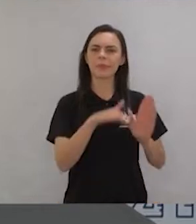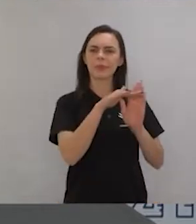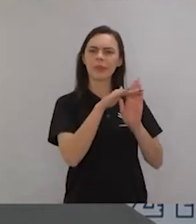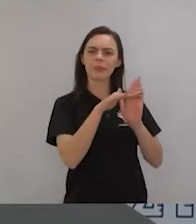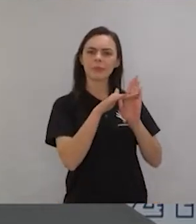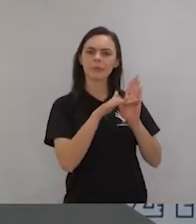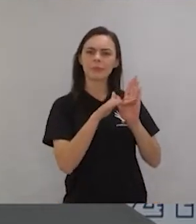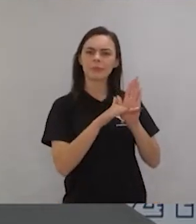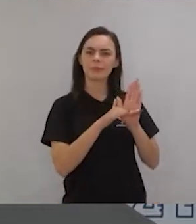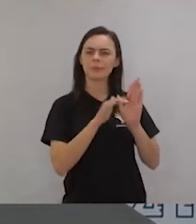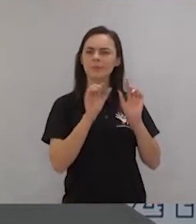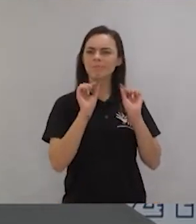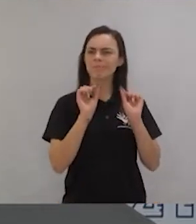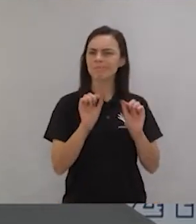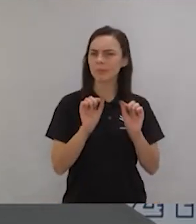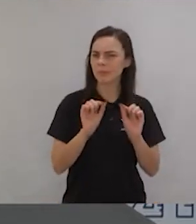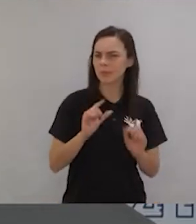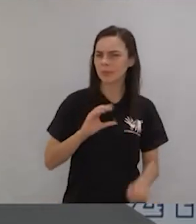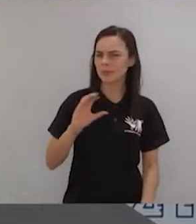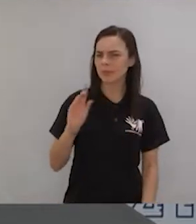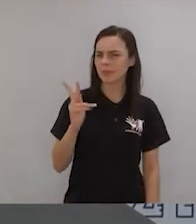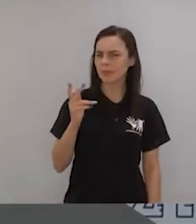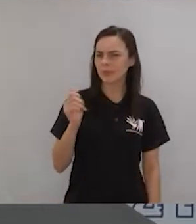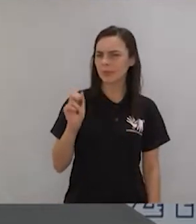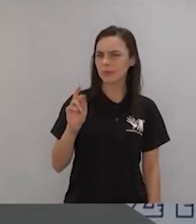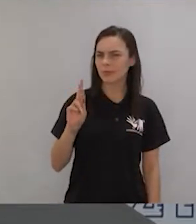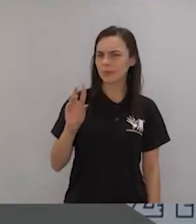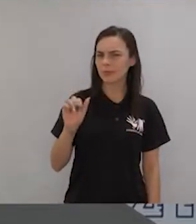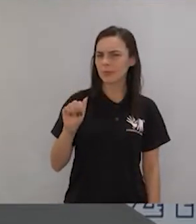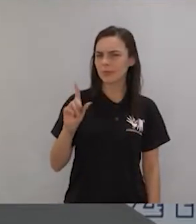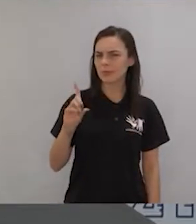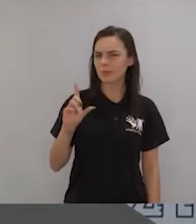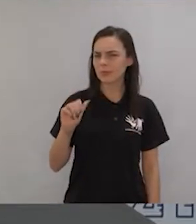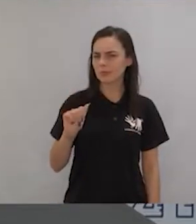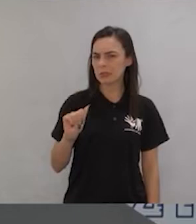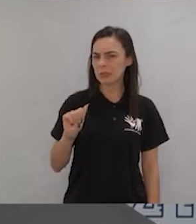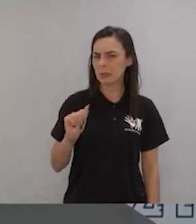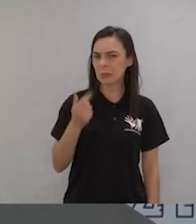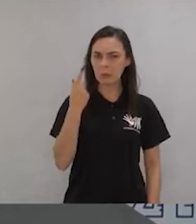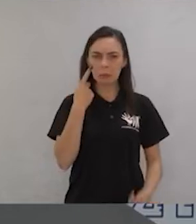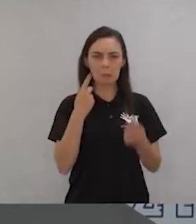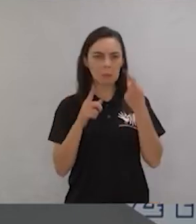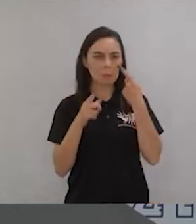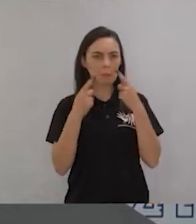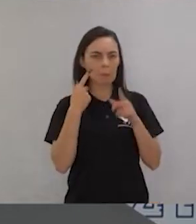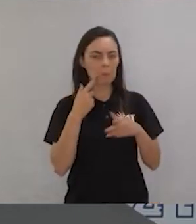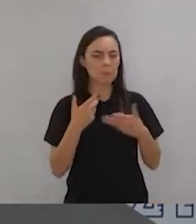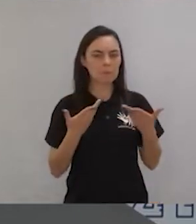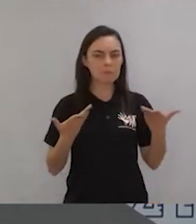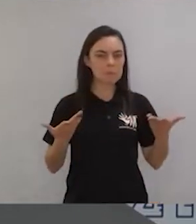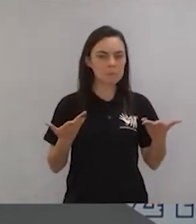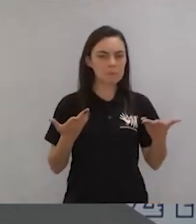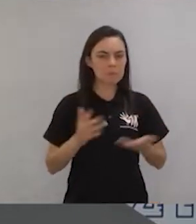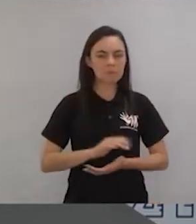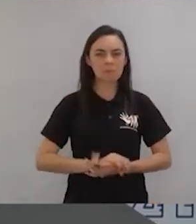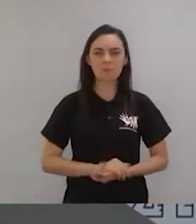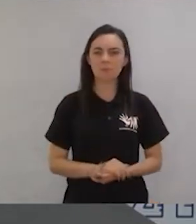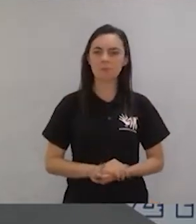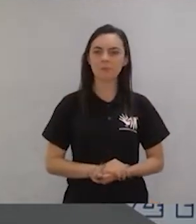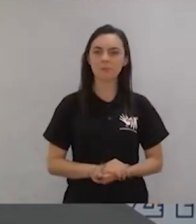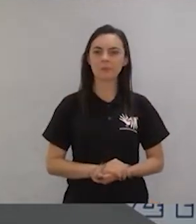Então, lá na nossa rotina falava que hoje nós teríamos uma charada. Qual será a nossa charada de